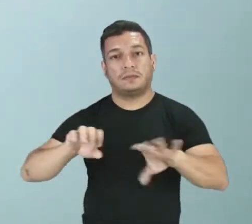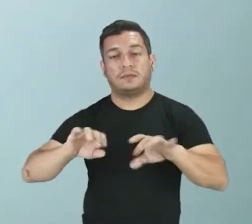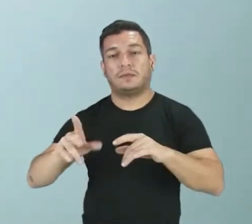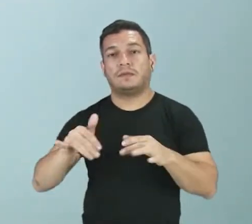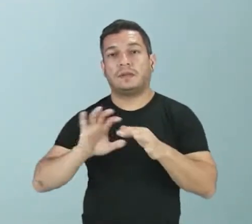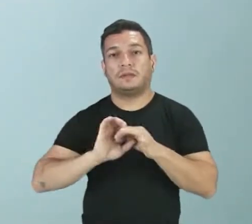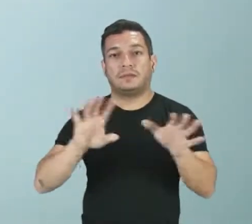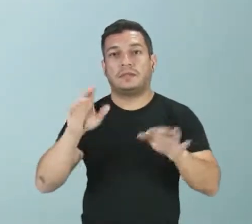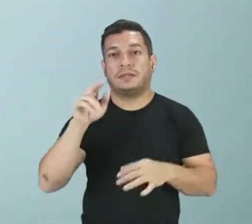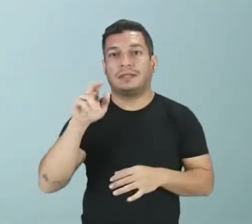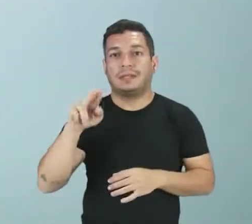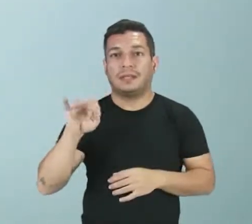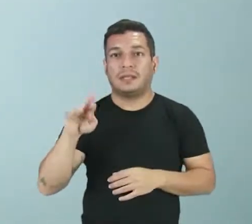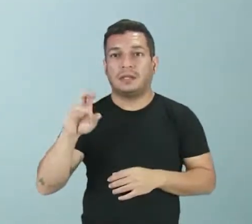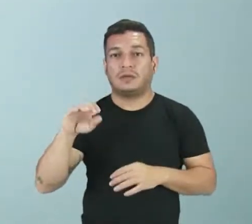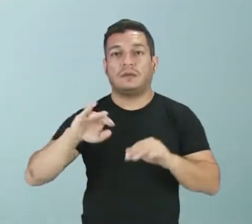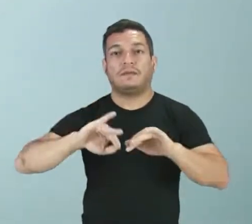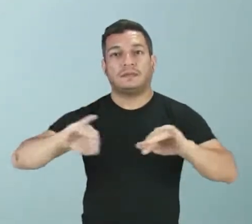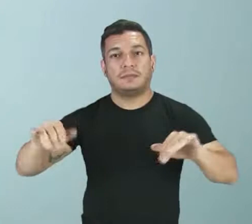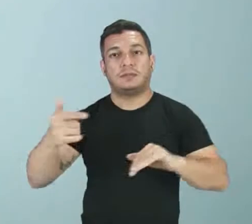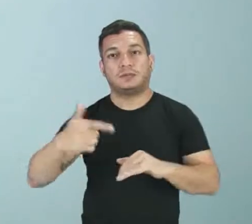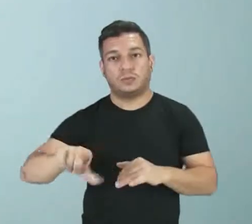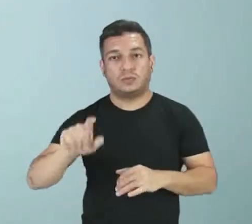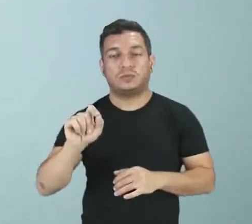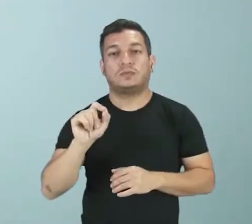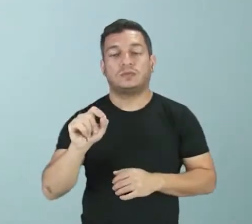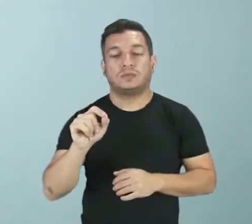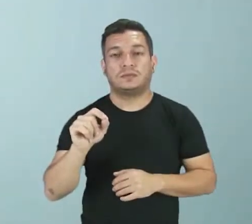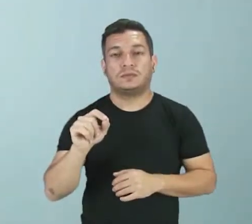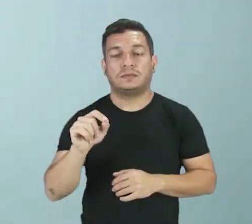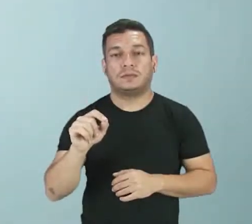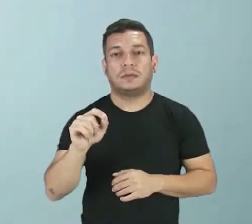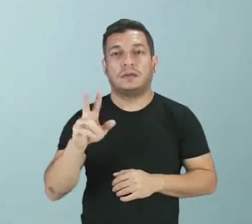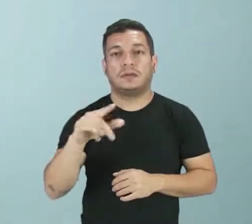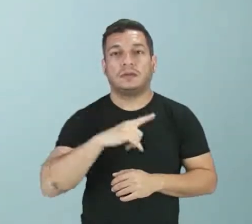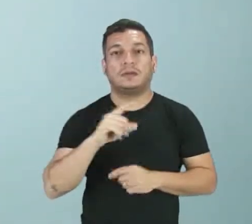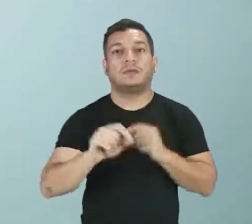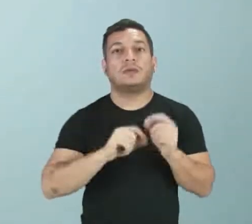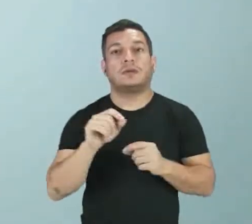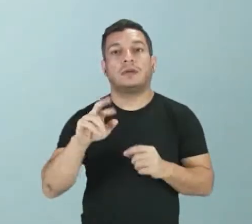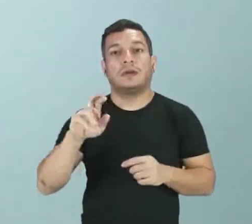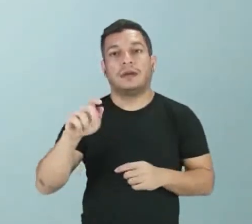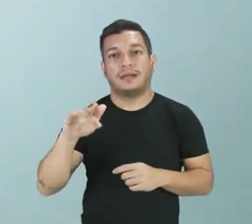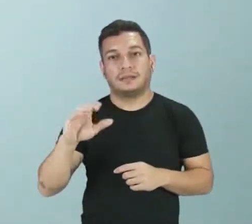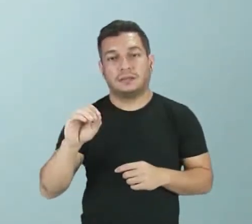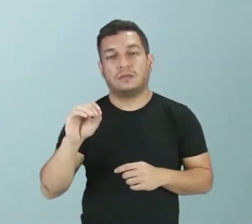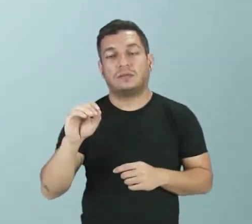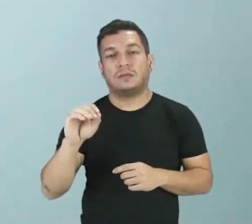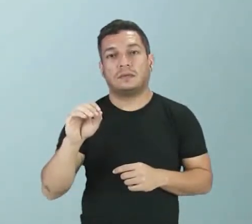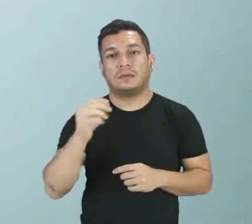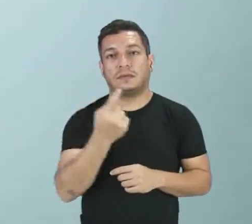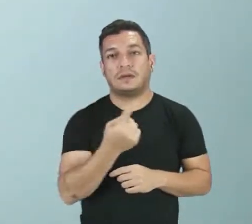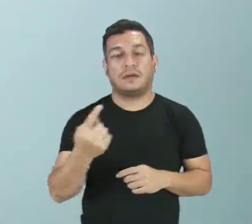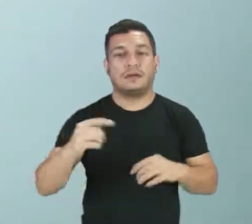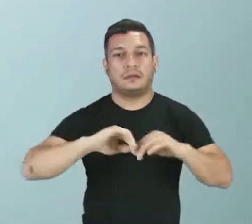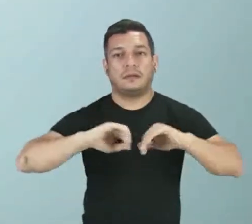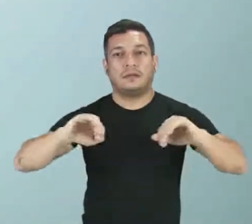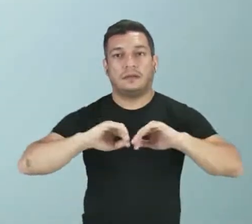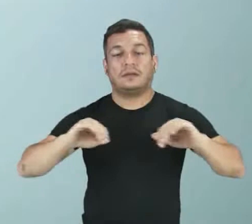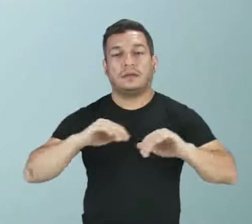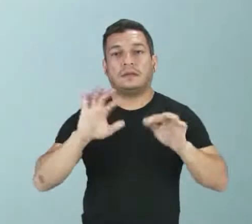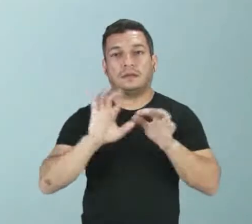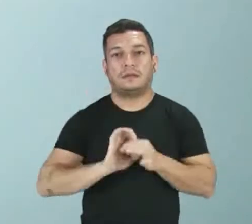vão liberar nêutron, que vão separar novamente posteriormente, e a gente tem essa reação em cadeia, e em cada separação,